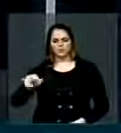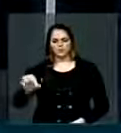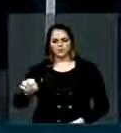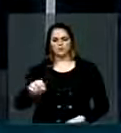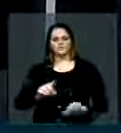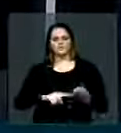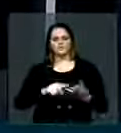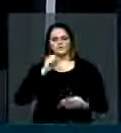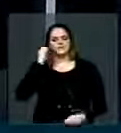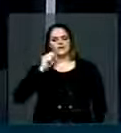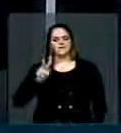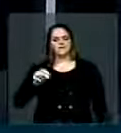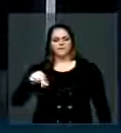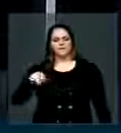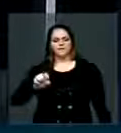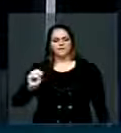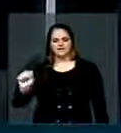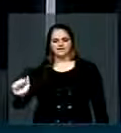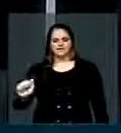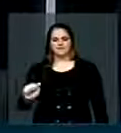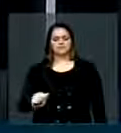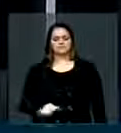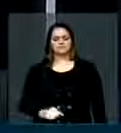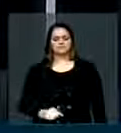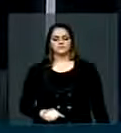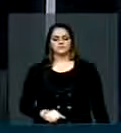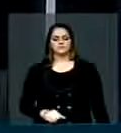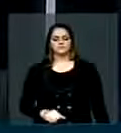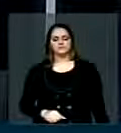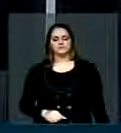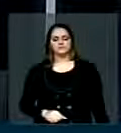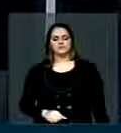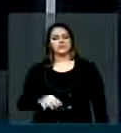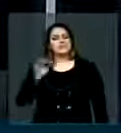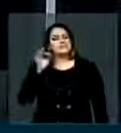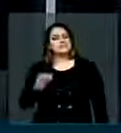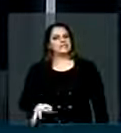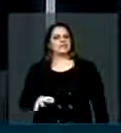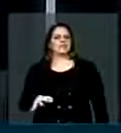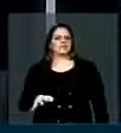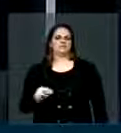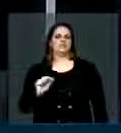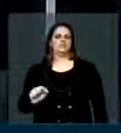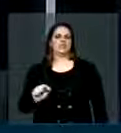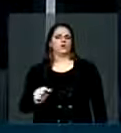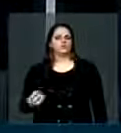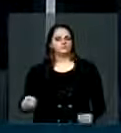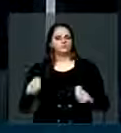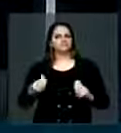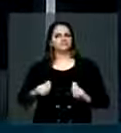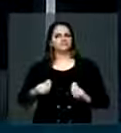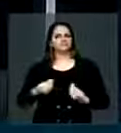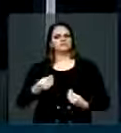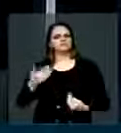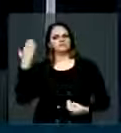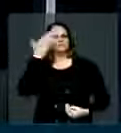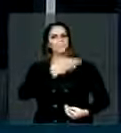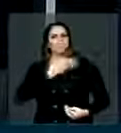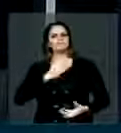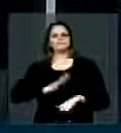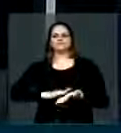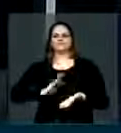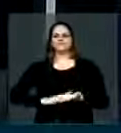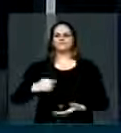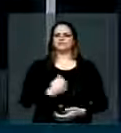da senadora Vanessa Graziotin, na certeza de que é o reconhecimento do trabalho que todos nós